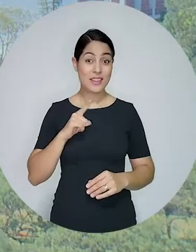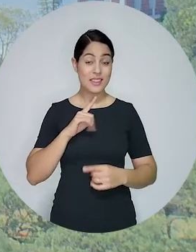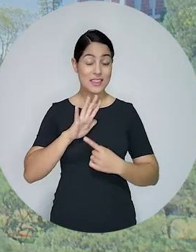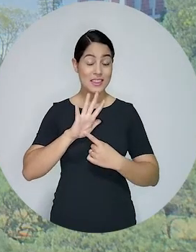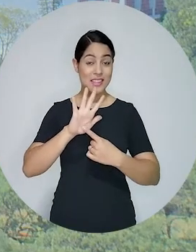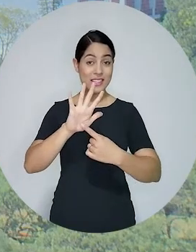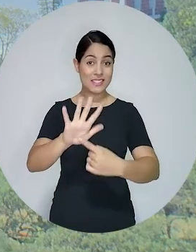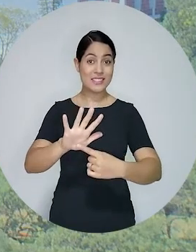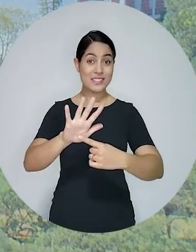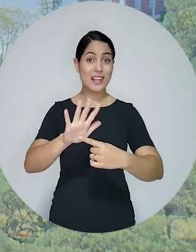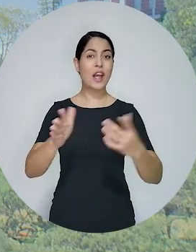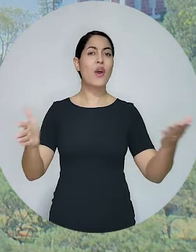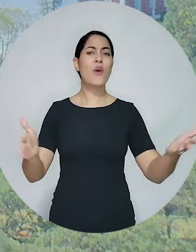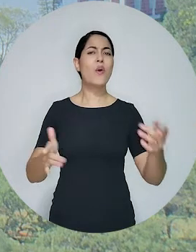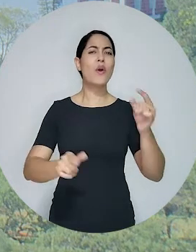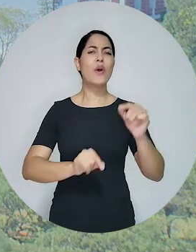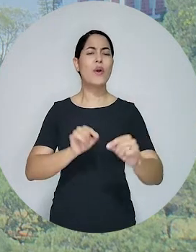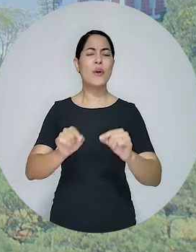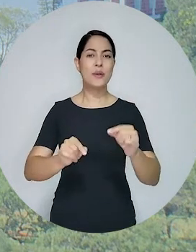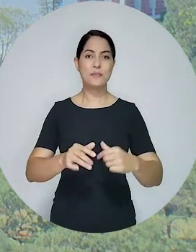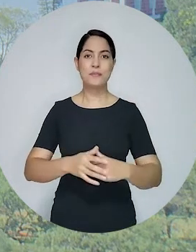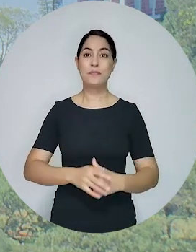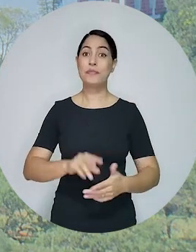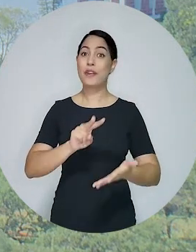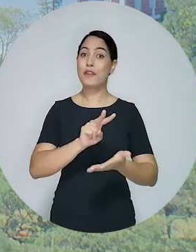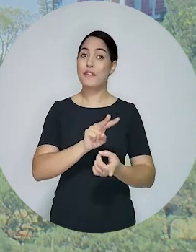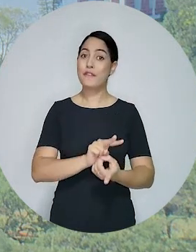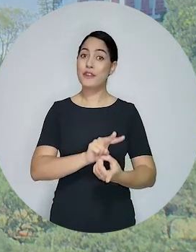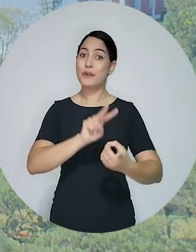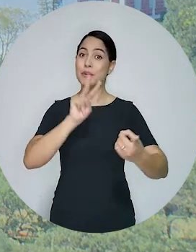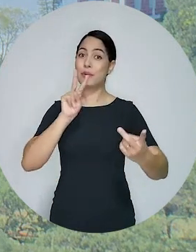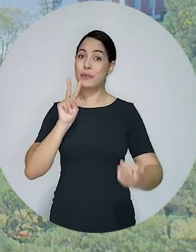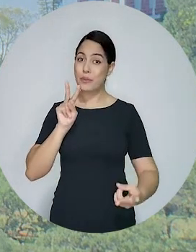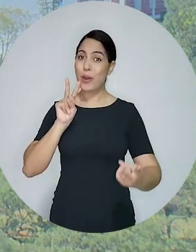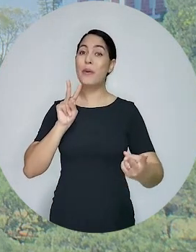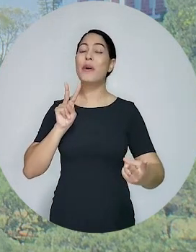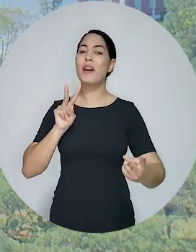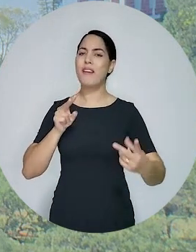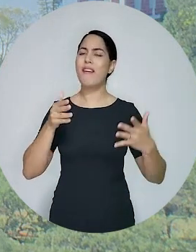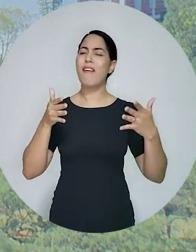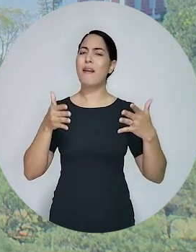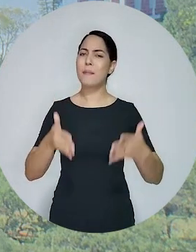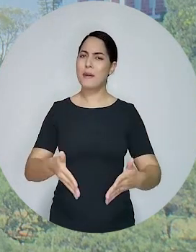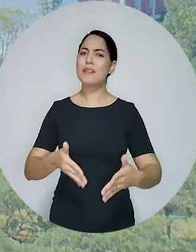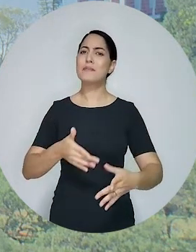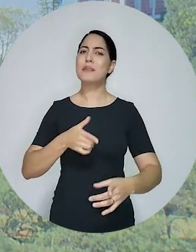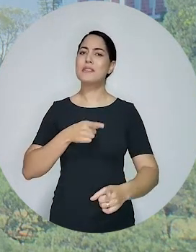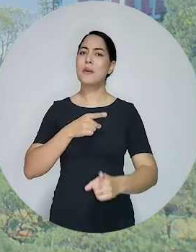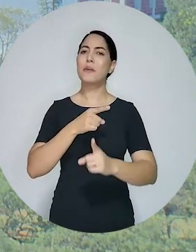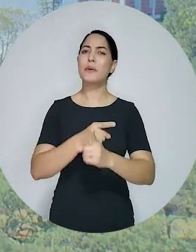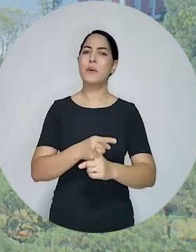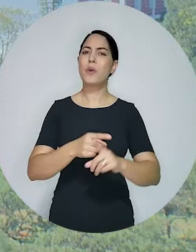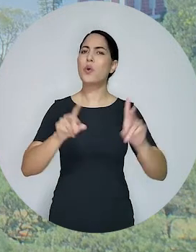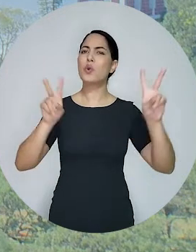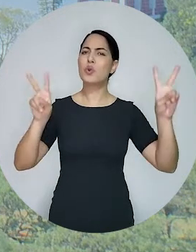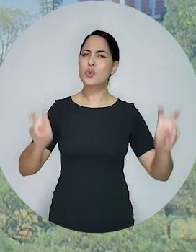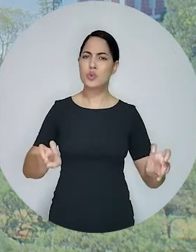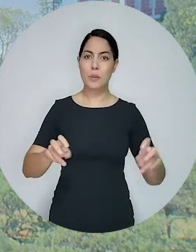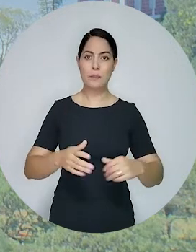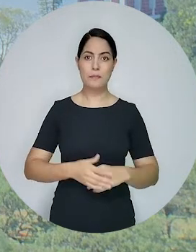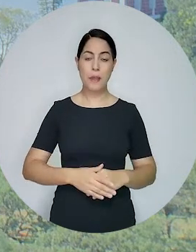Um dos destaques de hoje é o encontro virtual intitulado Comissão de Modernização do Processo